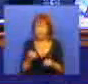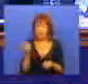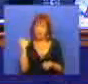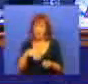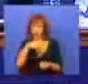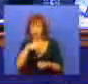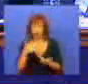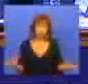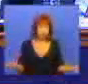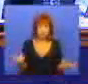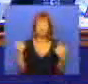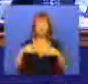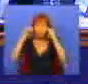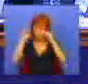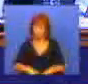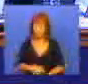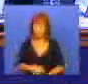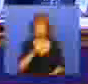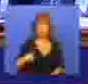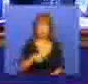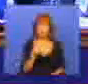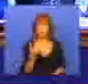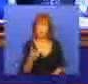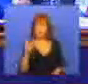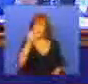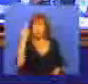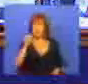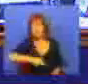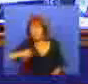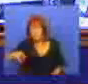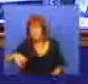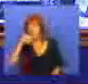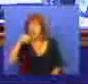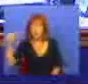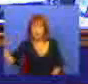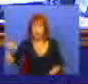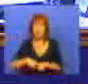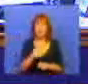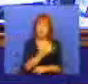pouco, reduziu para 2,3 milhões de euros em